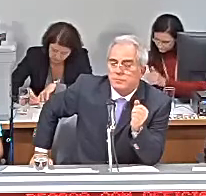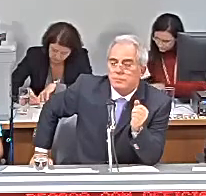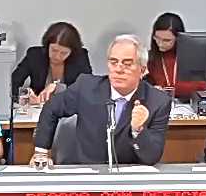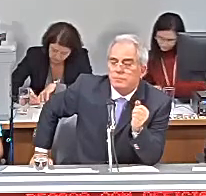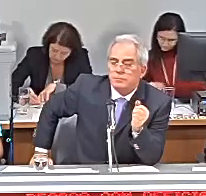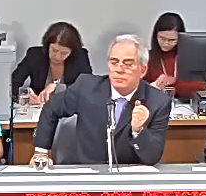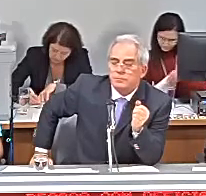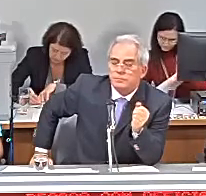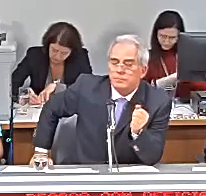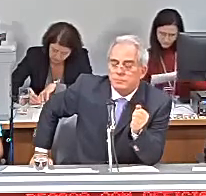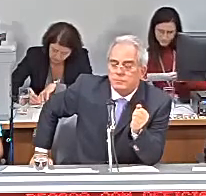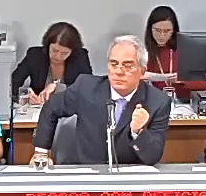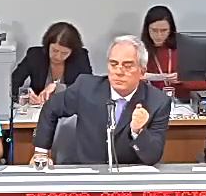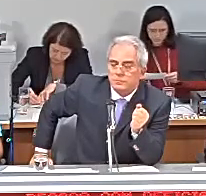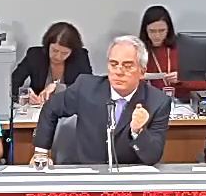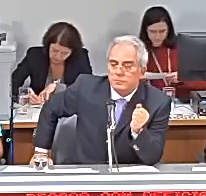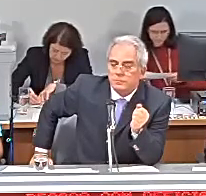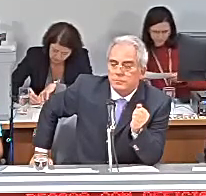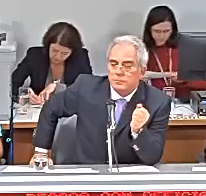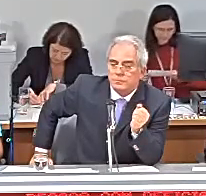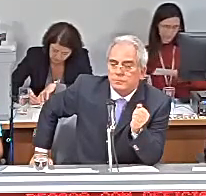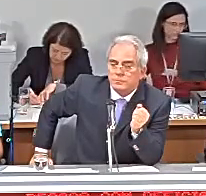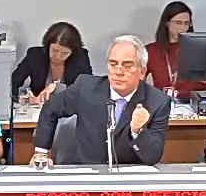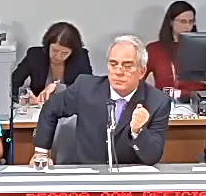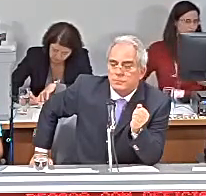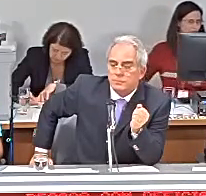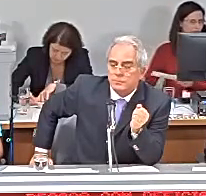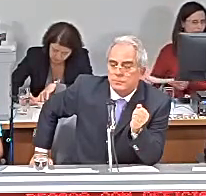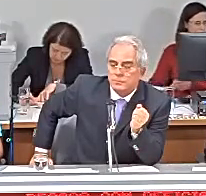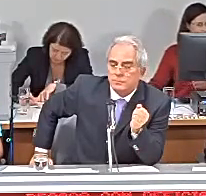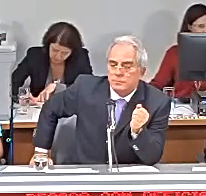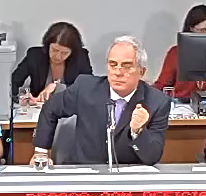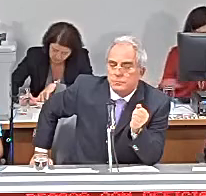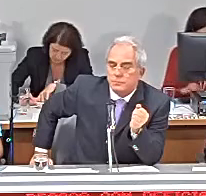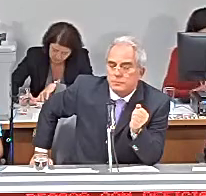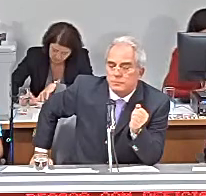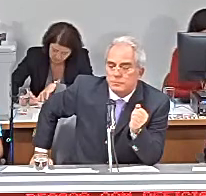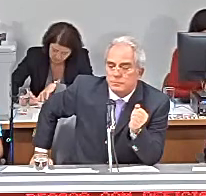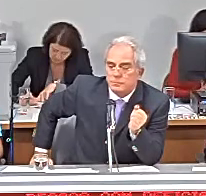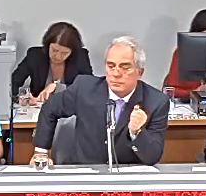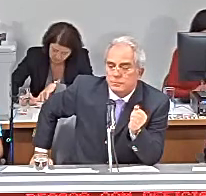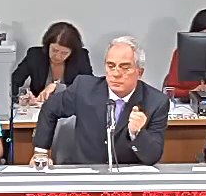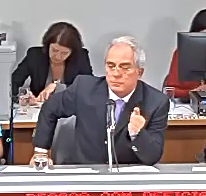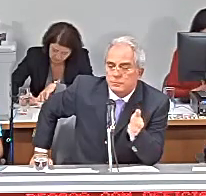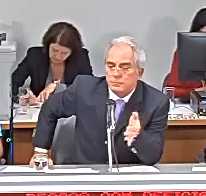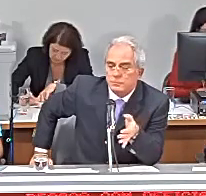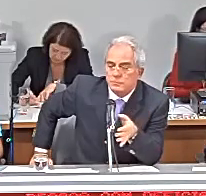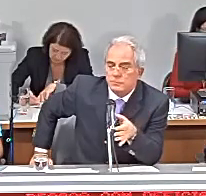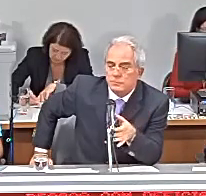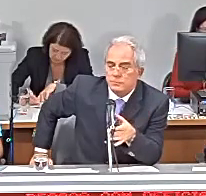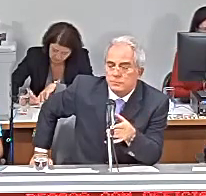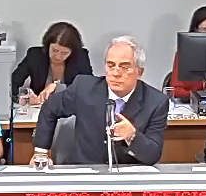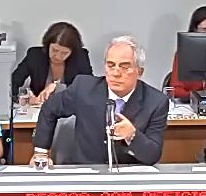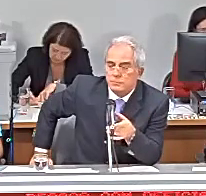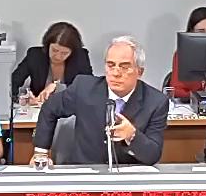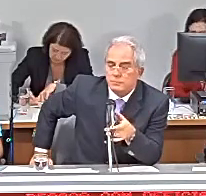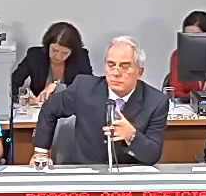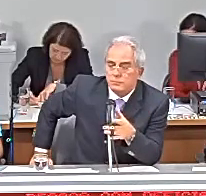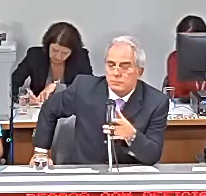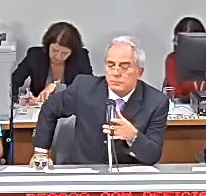ele de fazer muitas coisas. Mas, infelizmente, na escola, quando ele